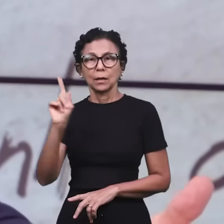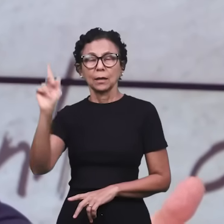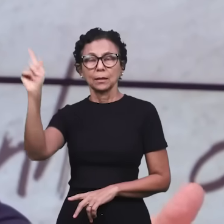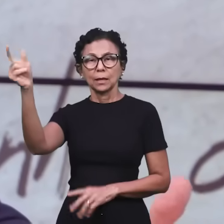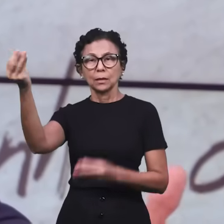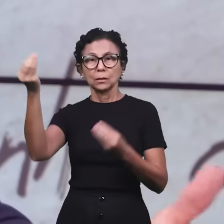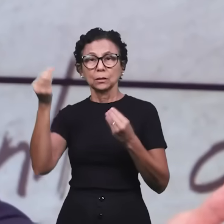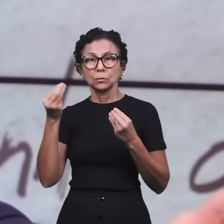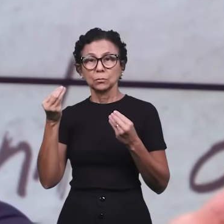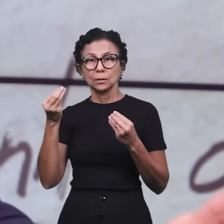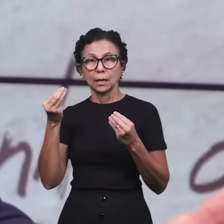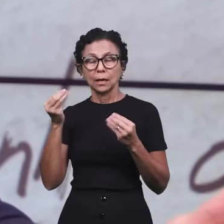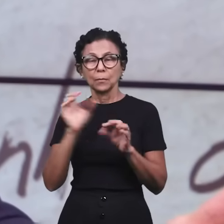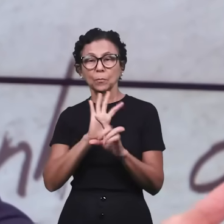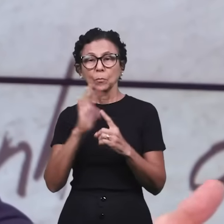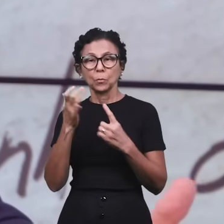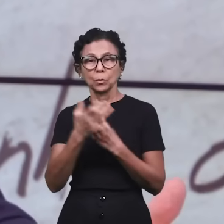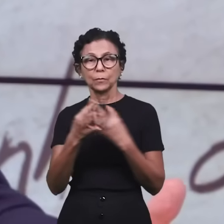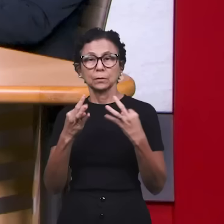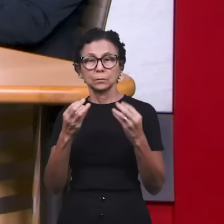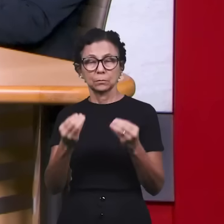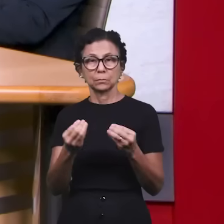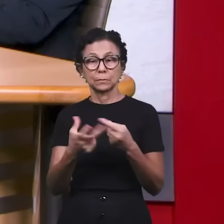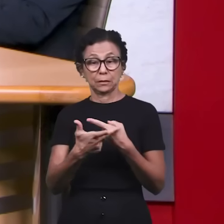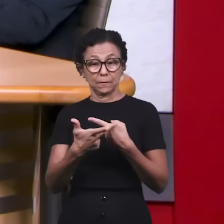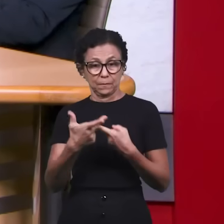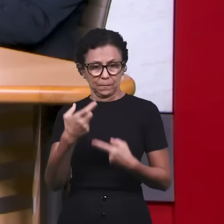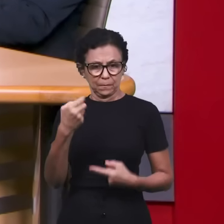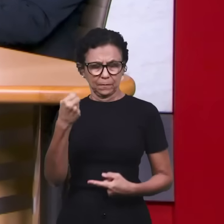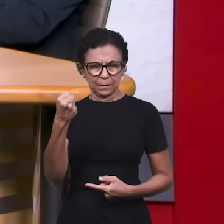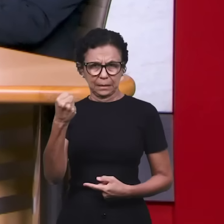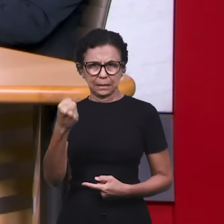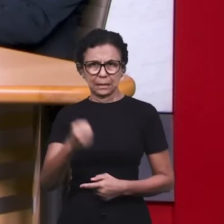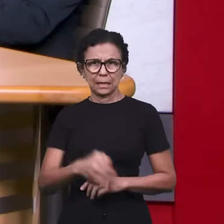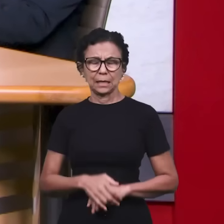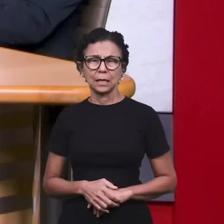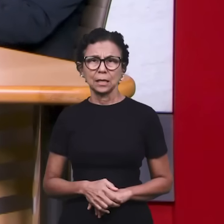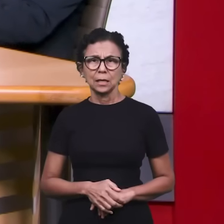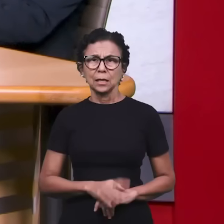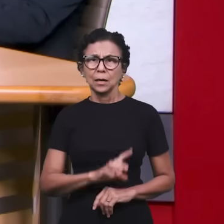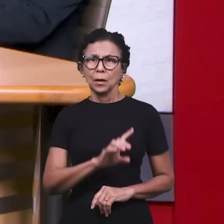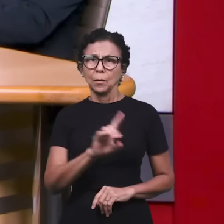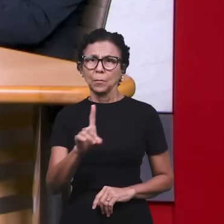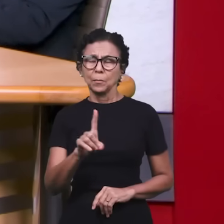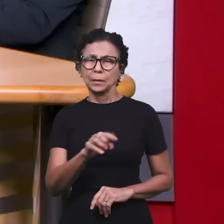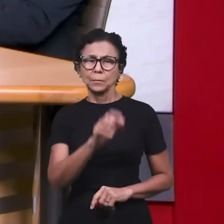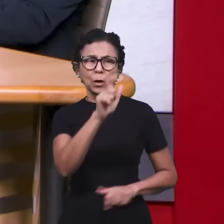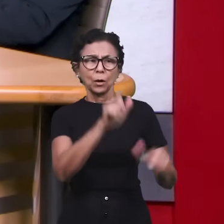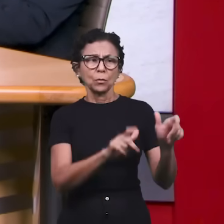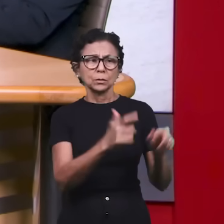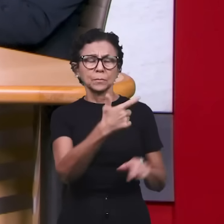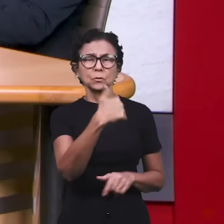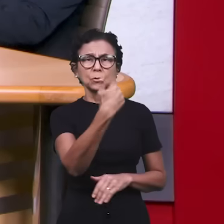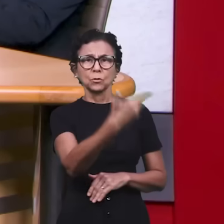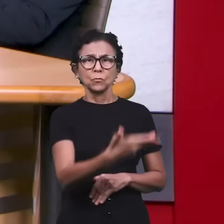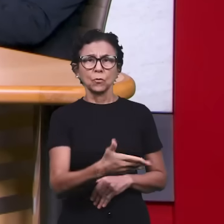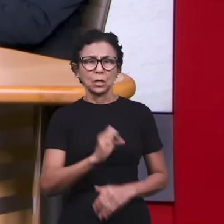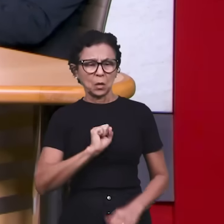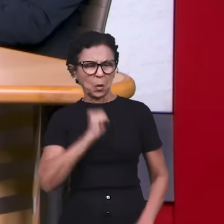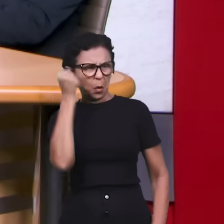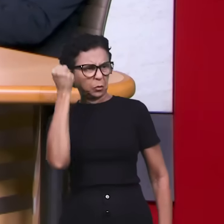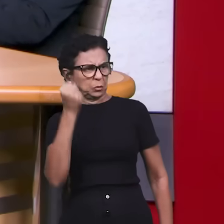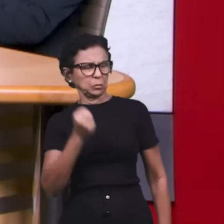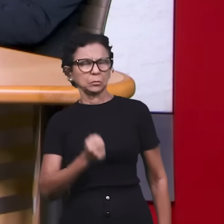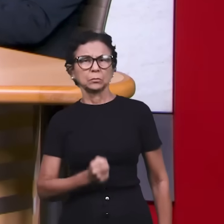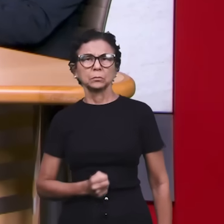nos dá recursos para vencer Glória a isso. Jesus. Amém. Para que não sejamos odiados, como diz o texto de Boa Mateus. palavra. Boa